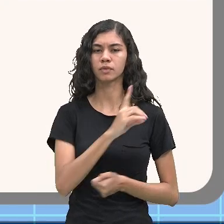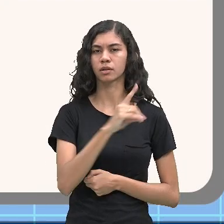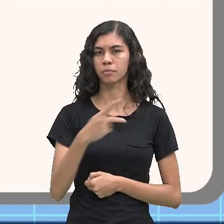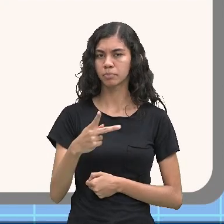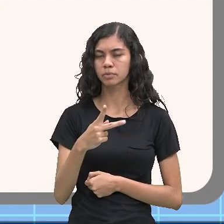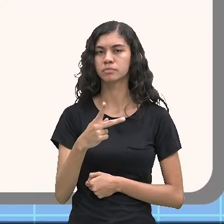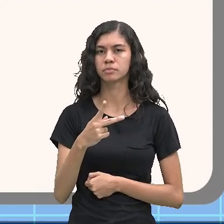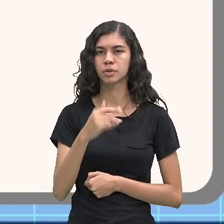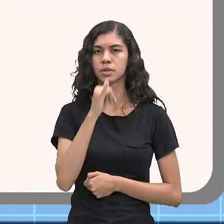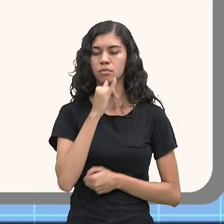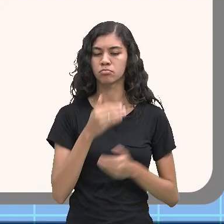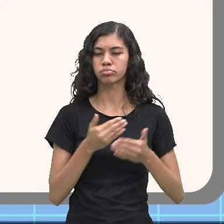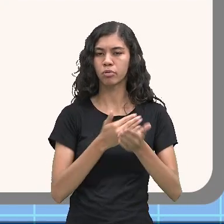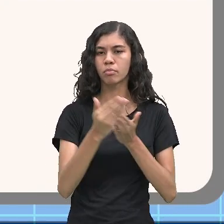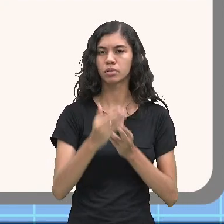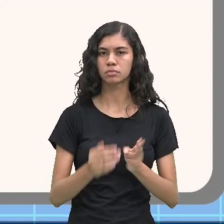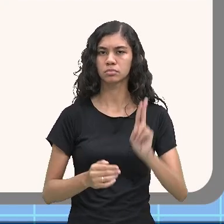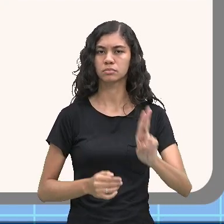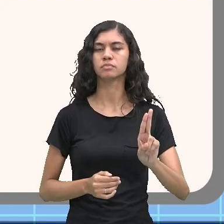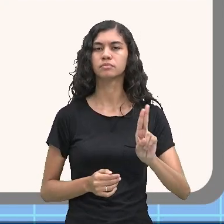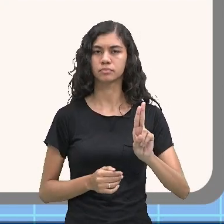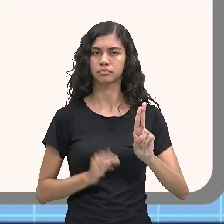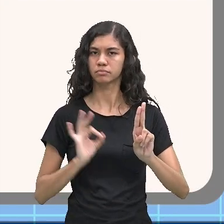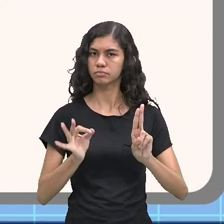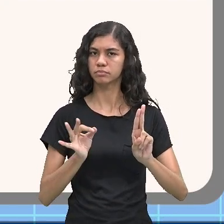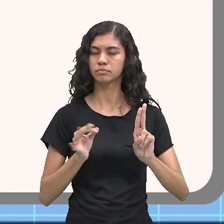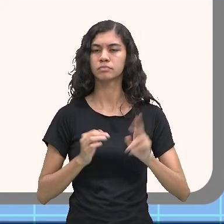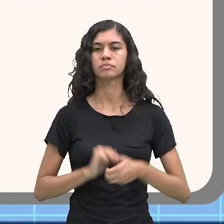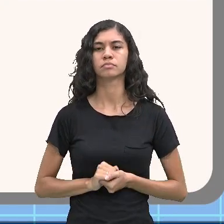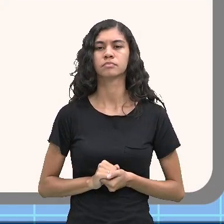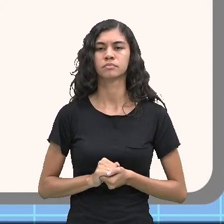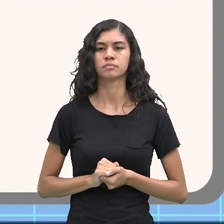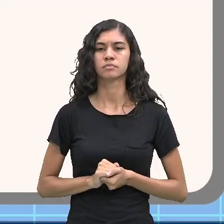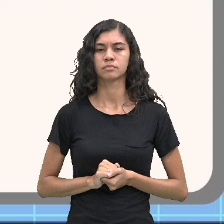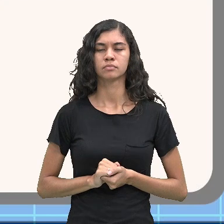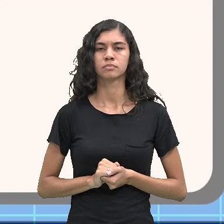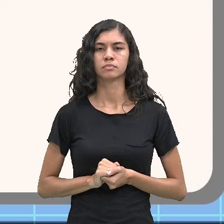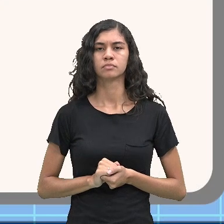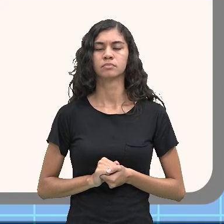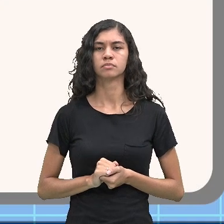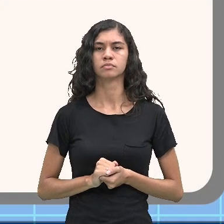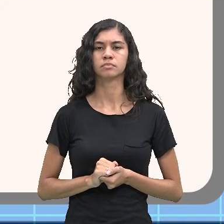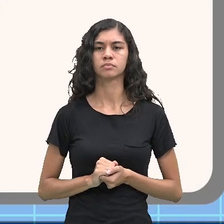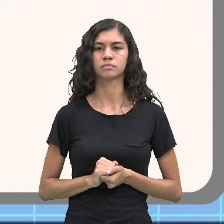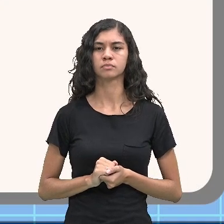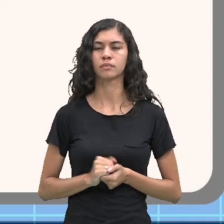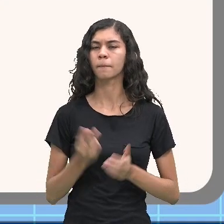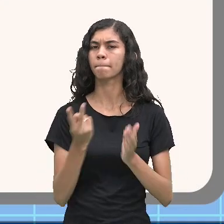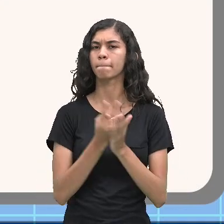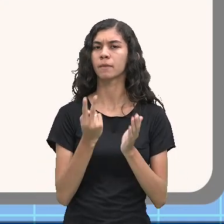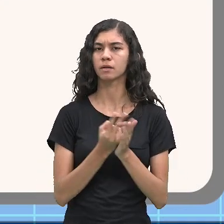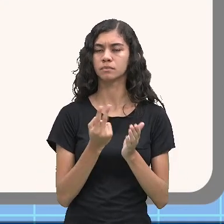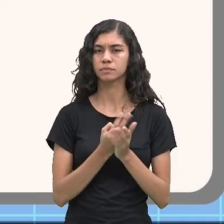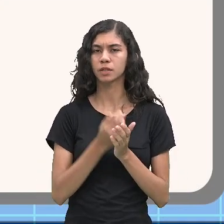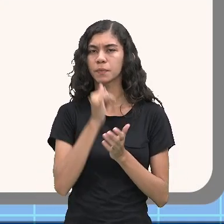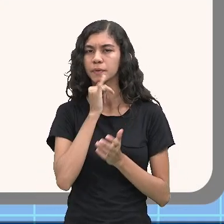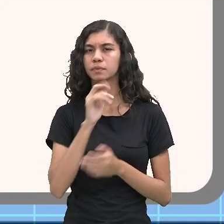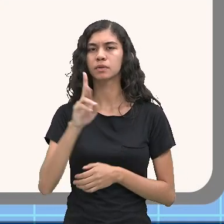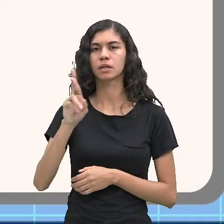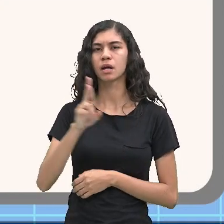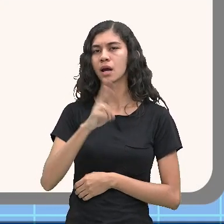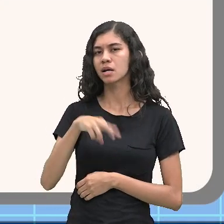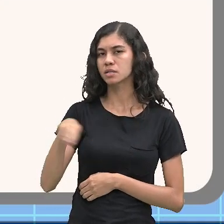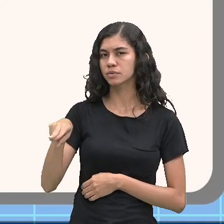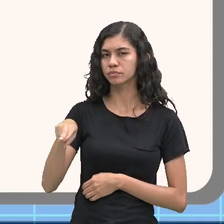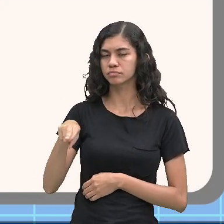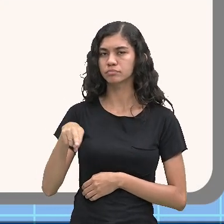do gerador é U, né? A DDP nos terminais do gerador, U, é a mesma nos terminais do resistor, o que nos